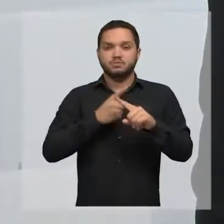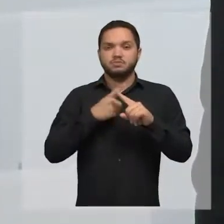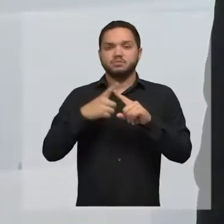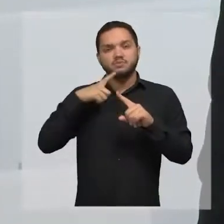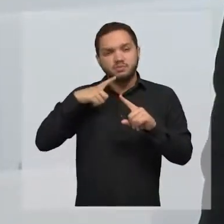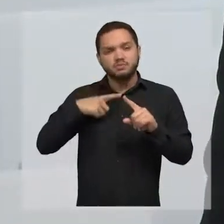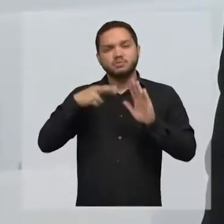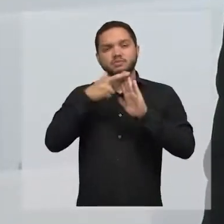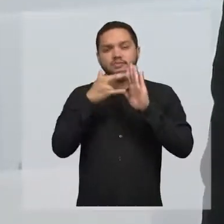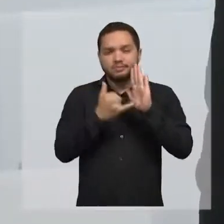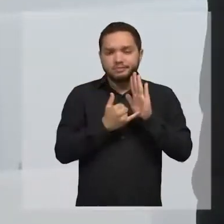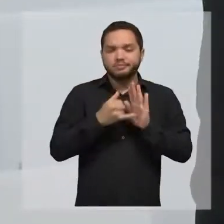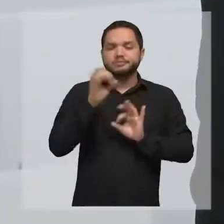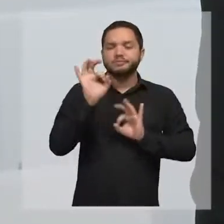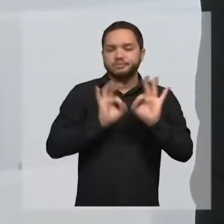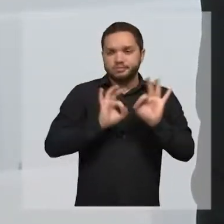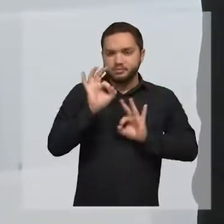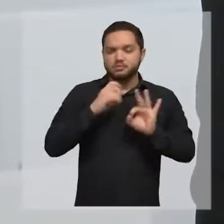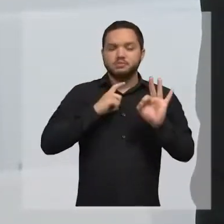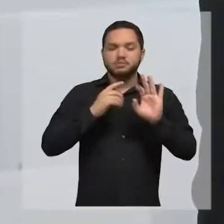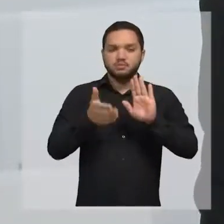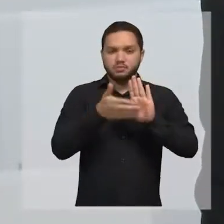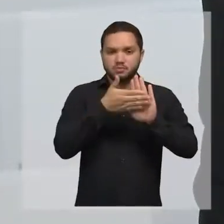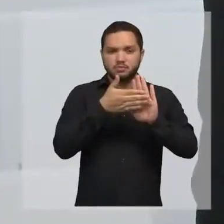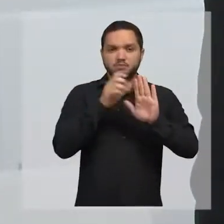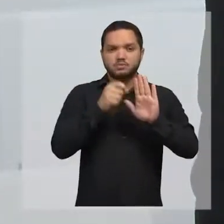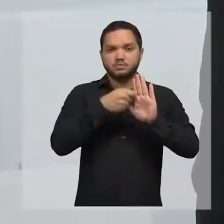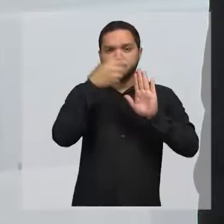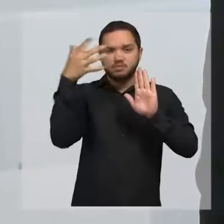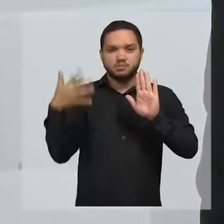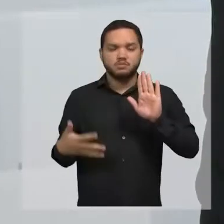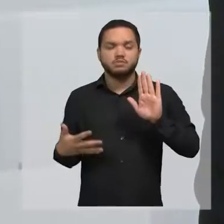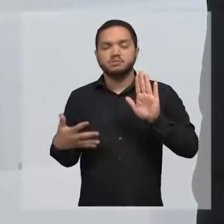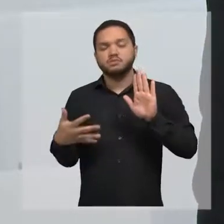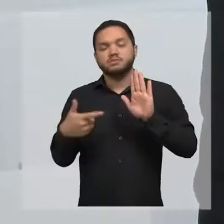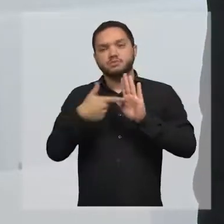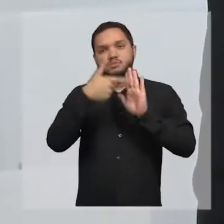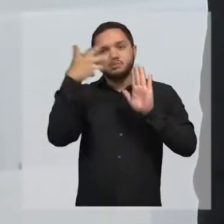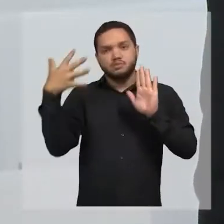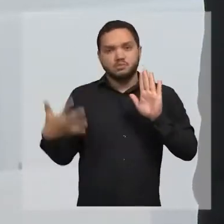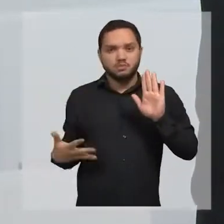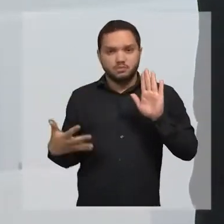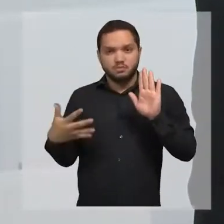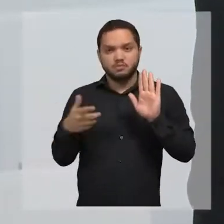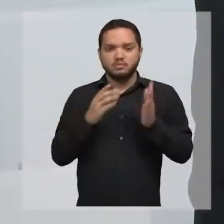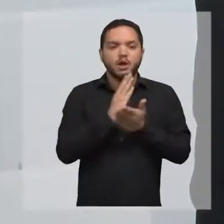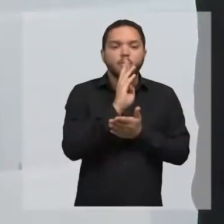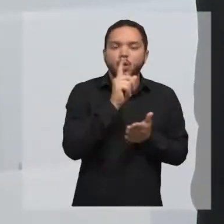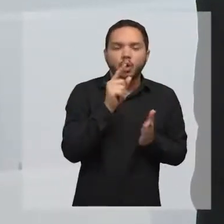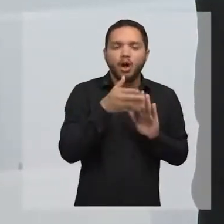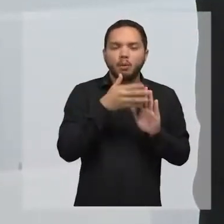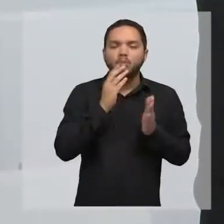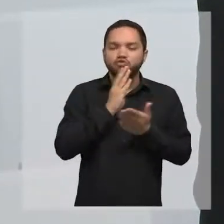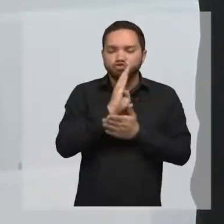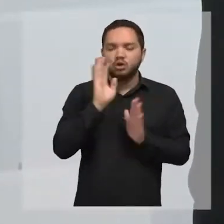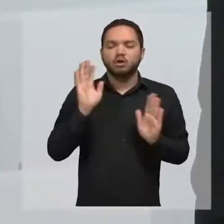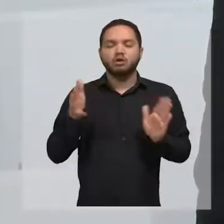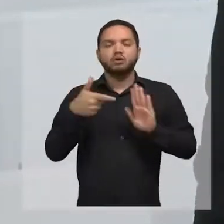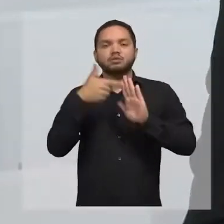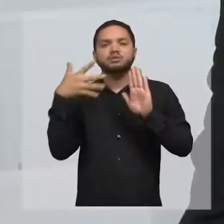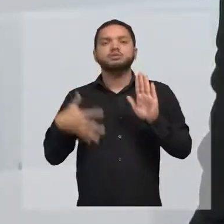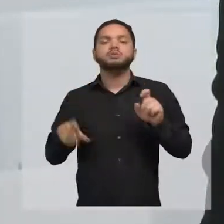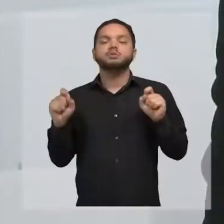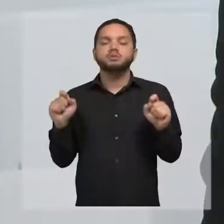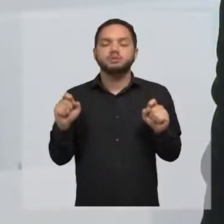a organização do regimento interno, né, do que propõe o regimento interno. Na verdade, não é proposta, é aprovado o regimento,